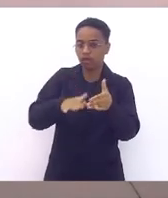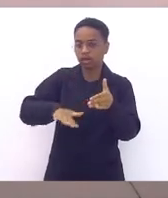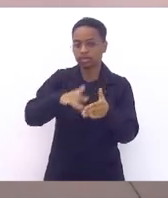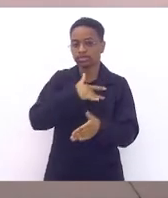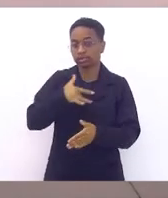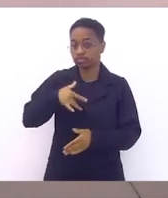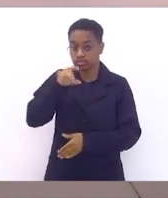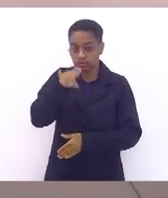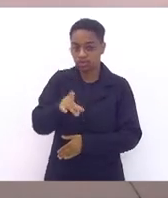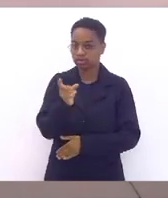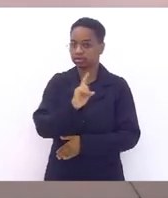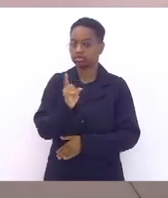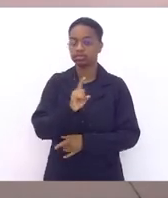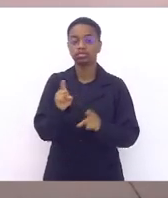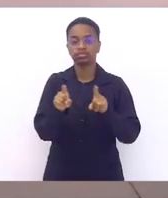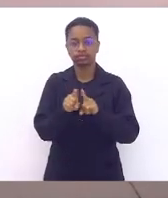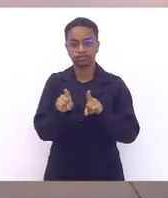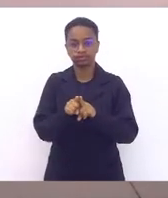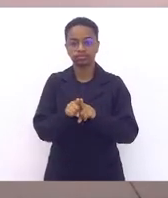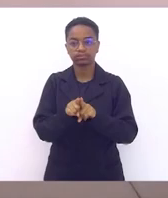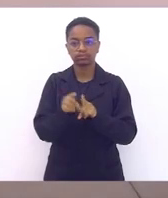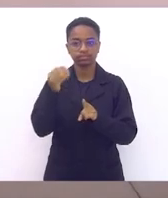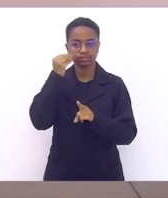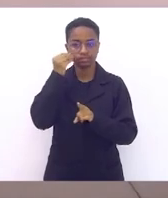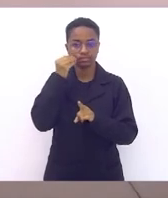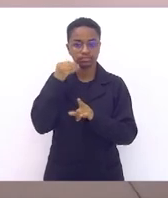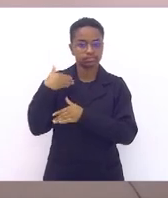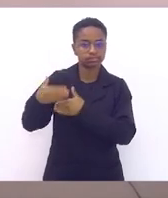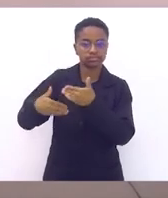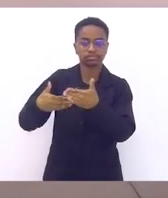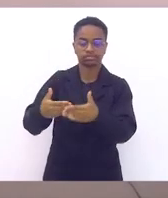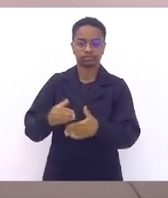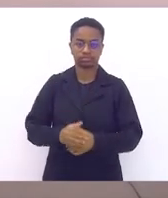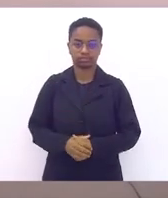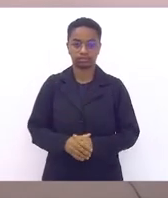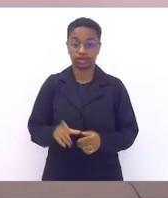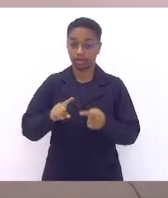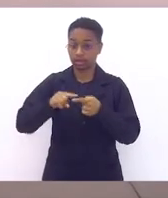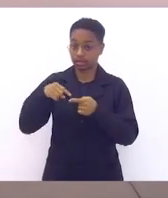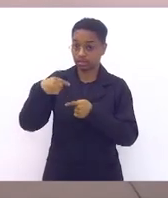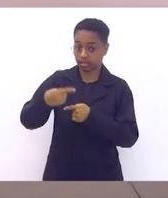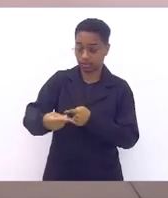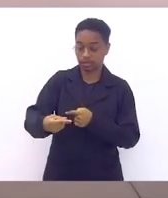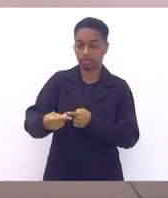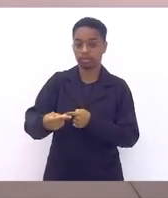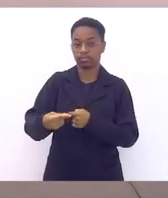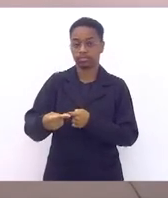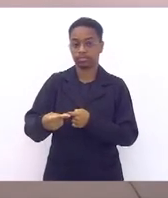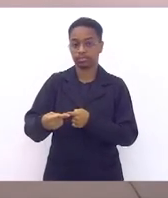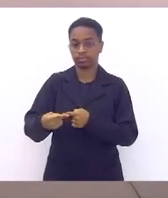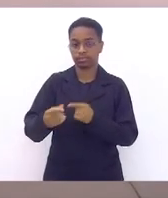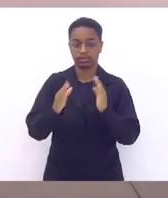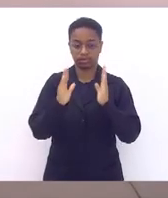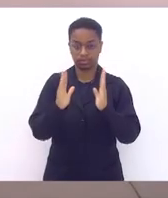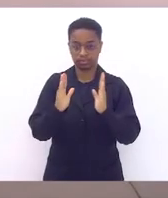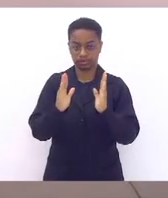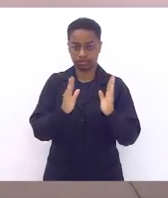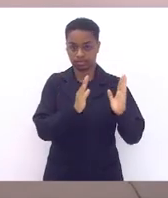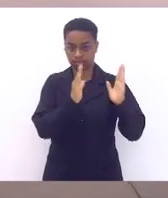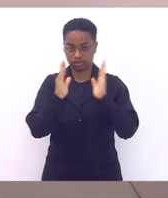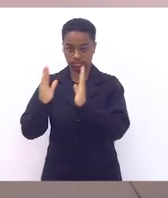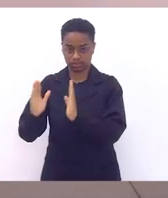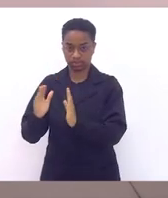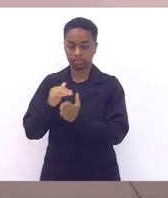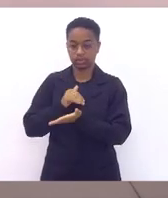saúde, mas sim a fazer esse movimento. Num segundo momento, né, o então secretário,